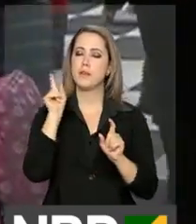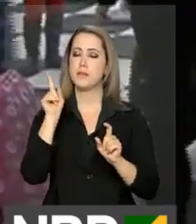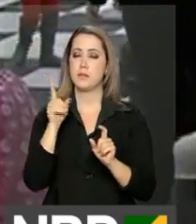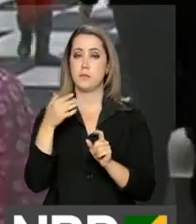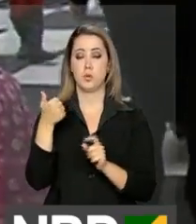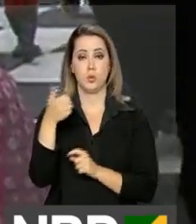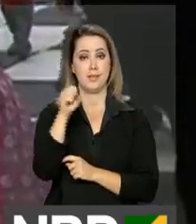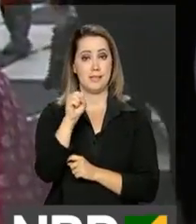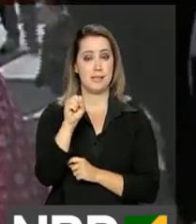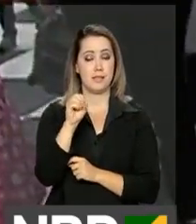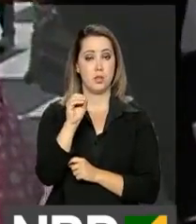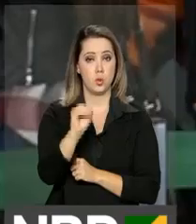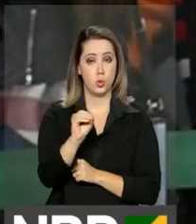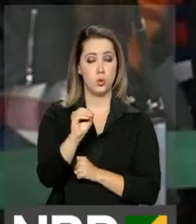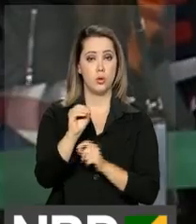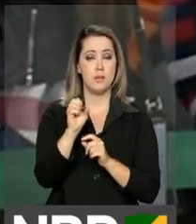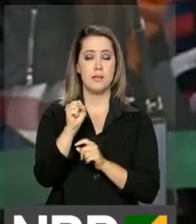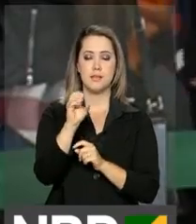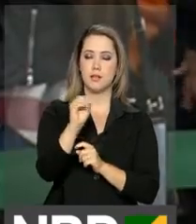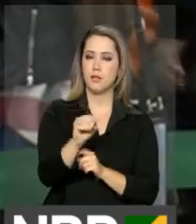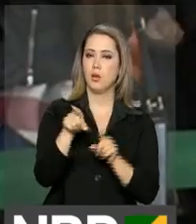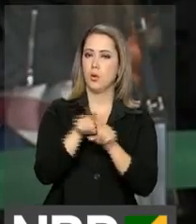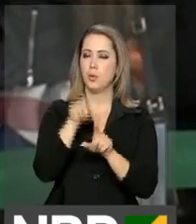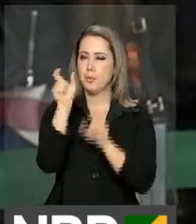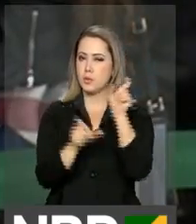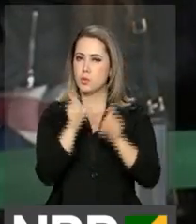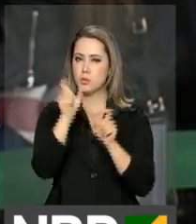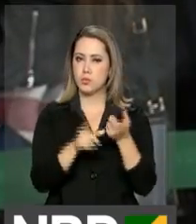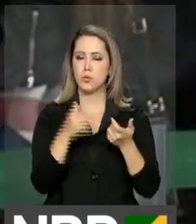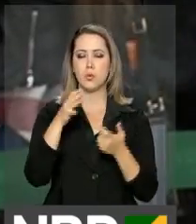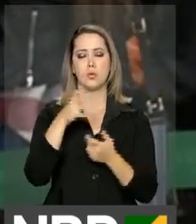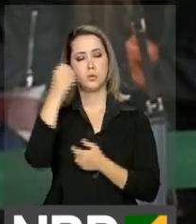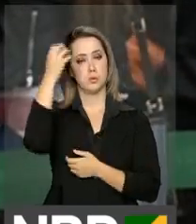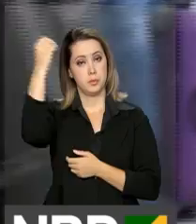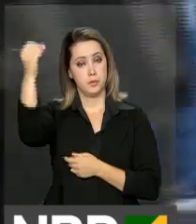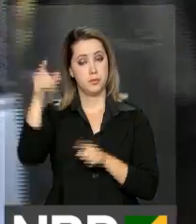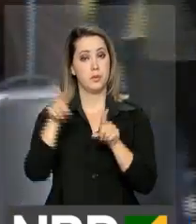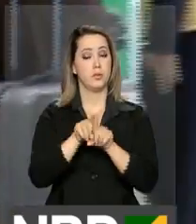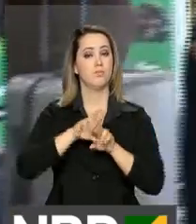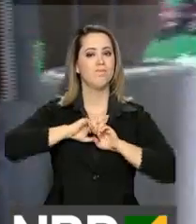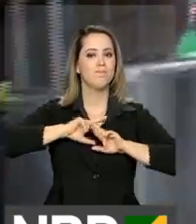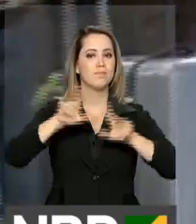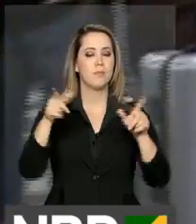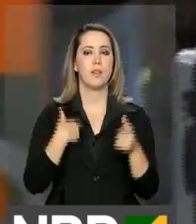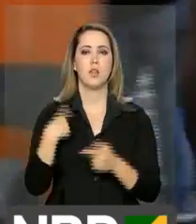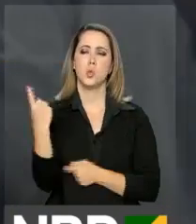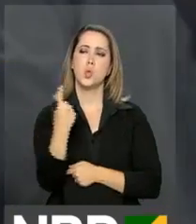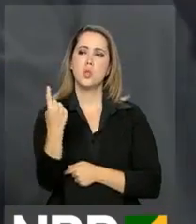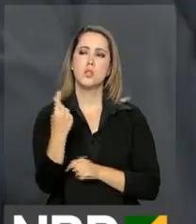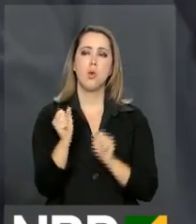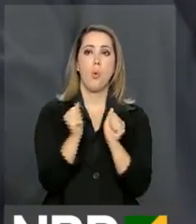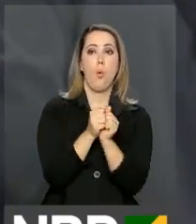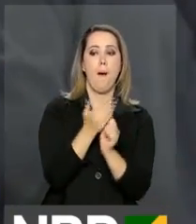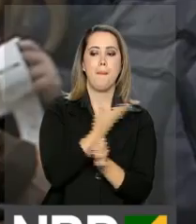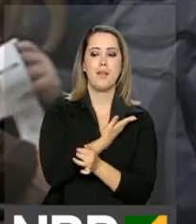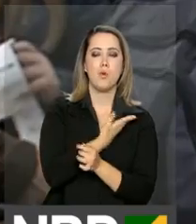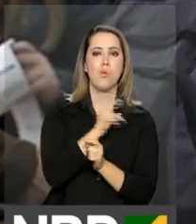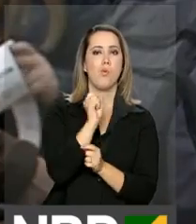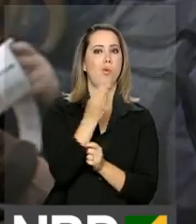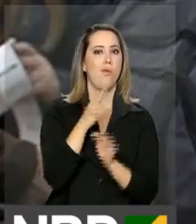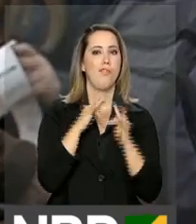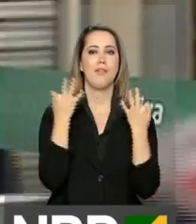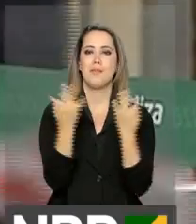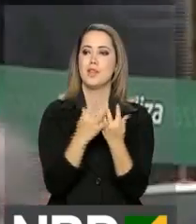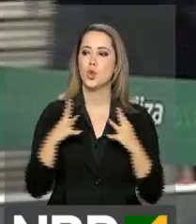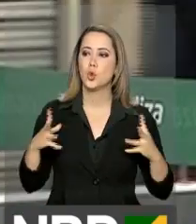para viagens nacionais e 2 milhões para vôos internacionais gente que viaja sozinha os amigos ou com a família